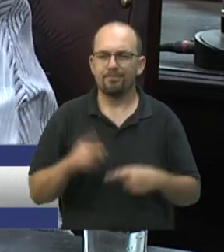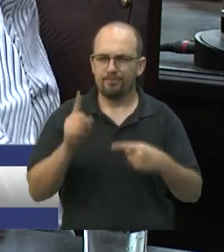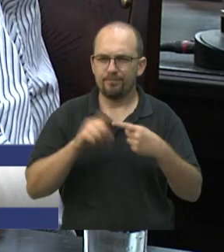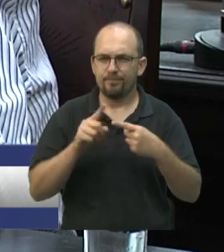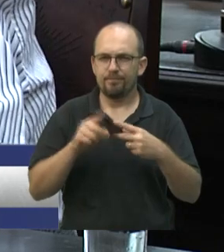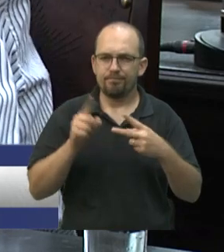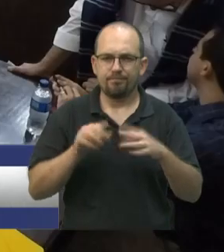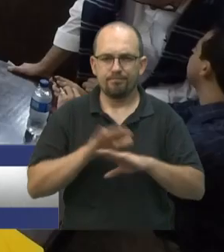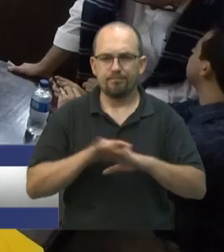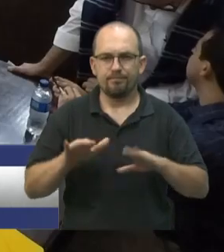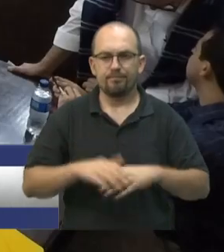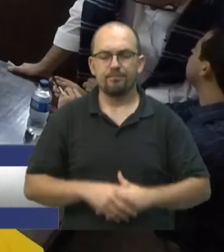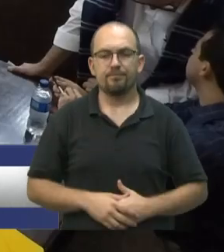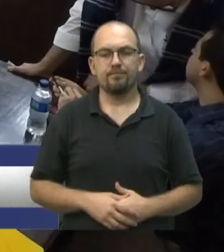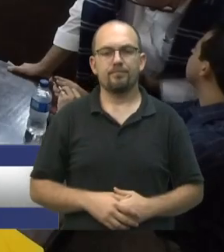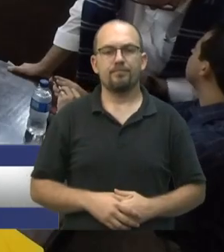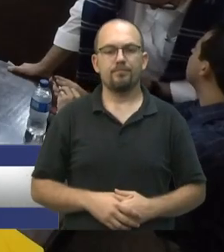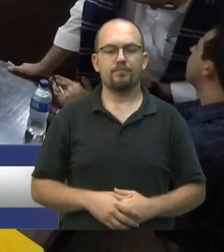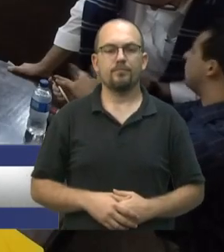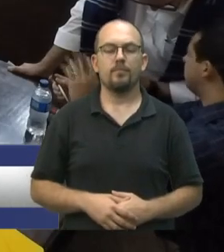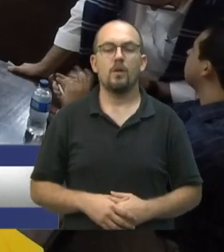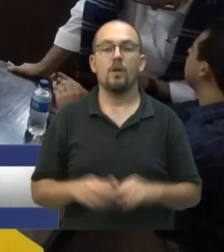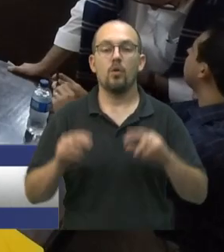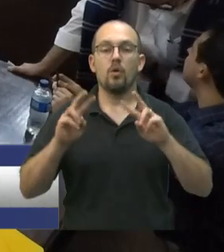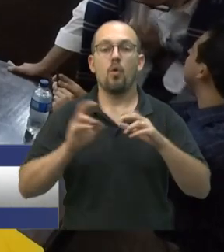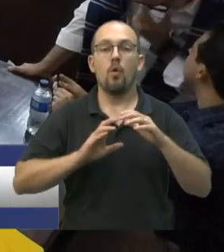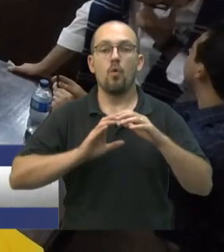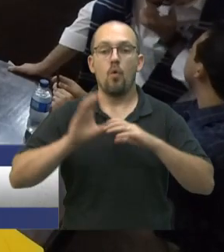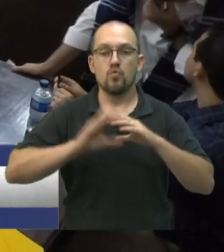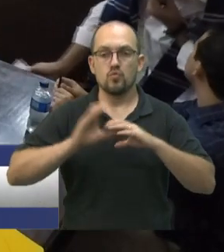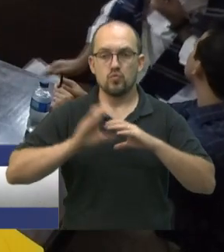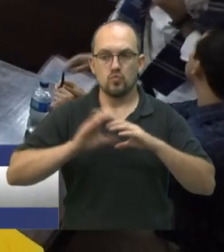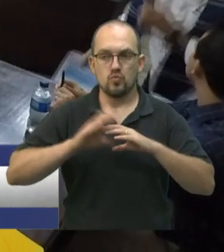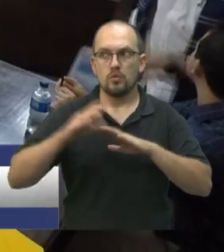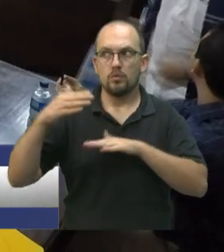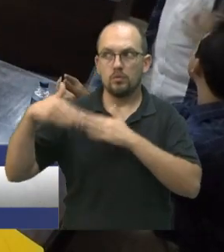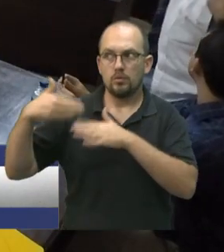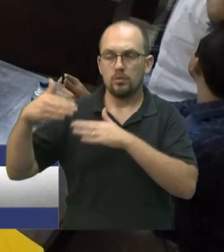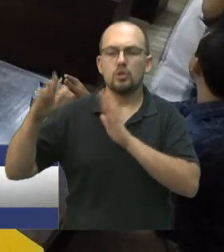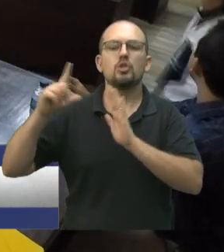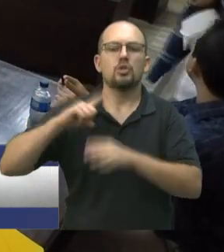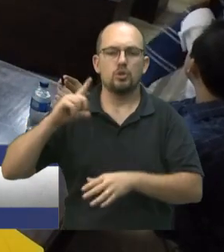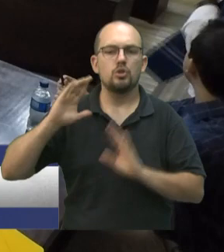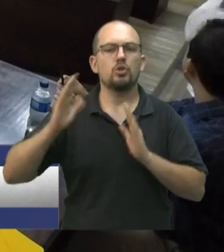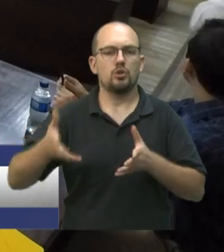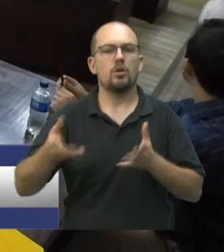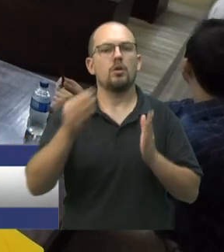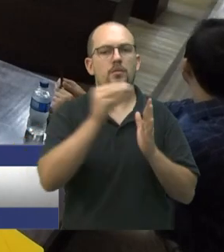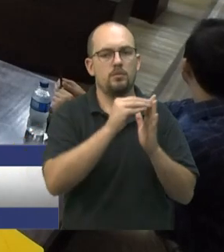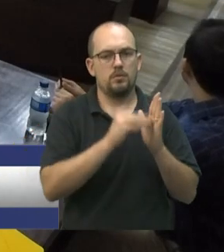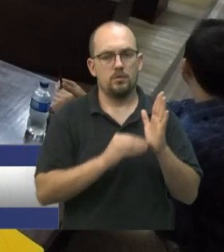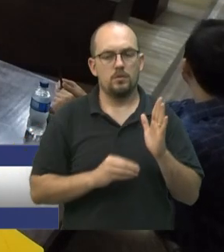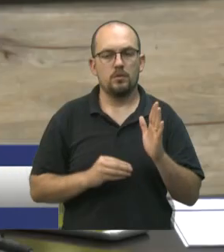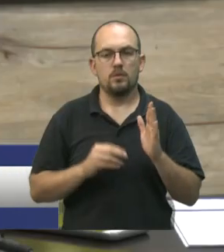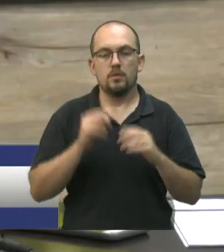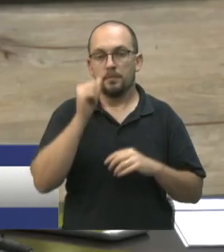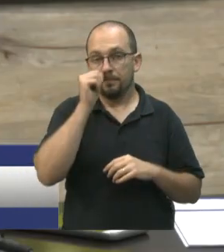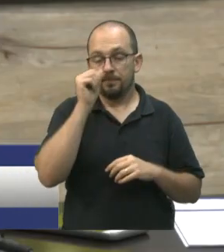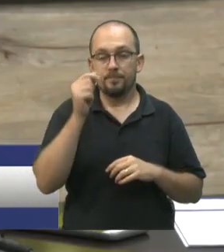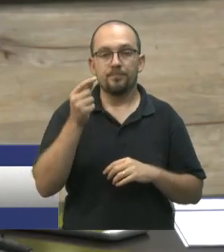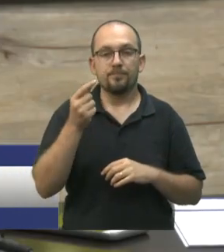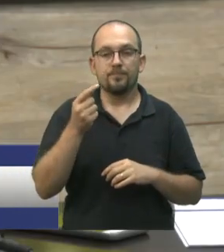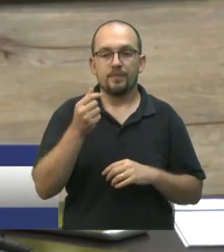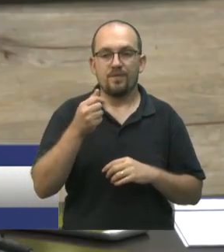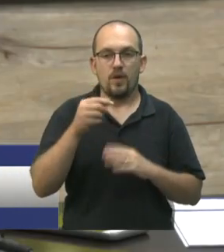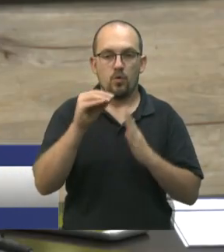as minhas. Os concursos que estão em andamento já foram previstos. Tá? Então, na previsão, nos valores que nós